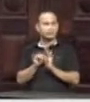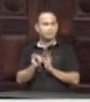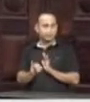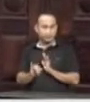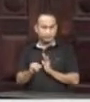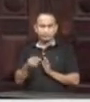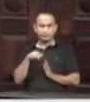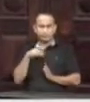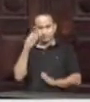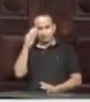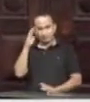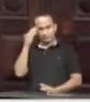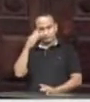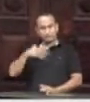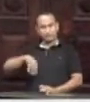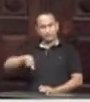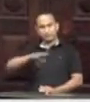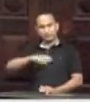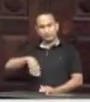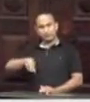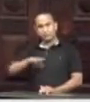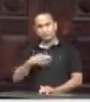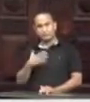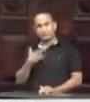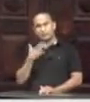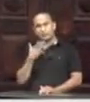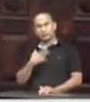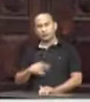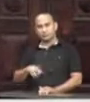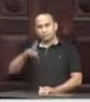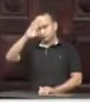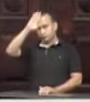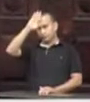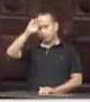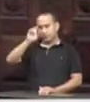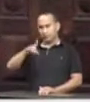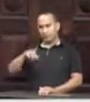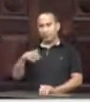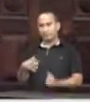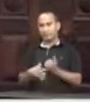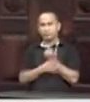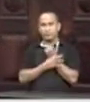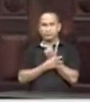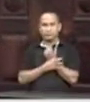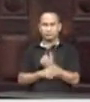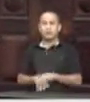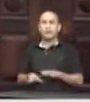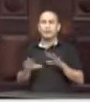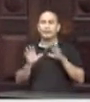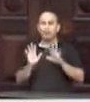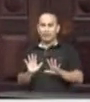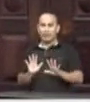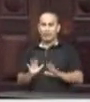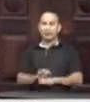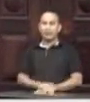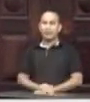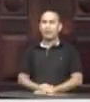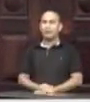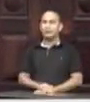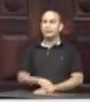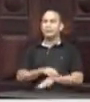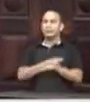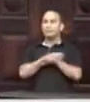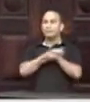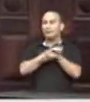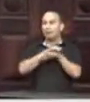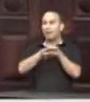assim entender que a área, né, do Corpo de Bombeiros também é a área de segurança. Mas são vários